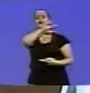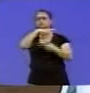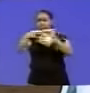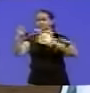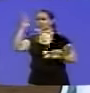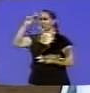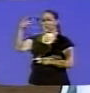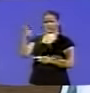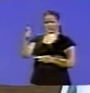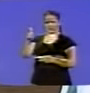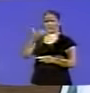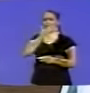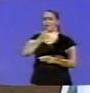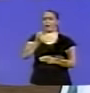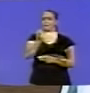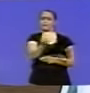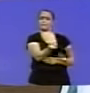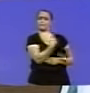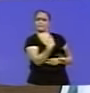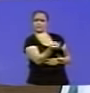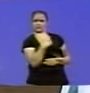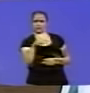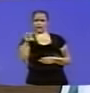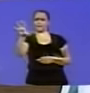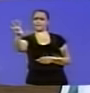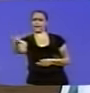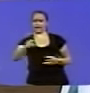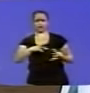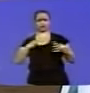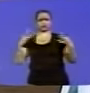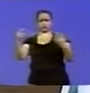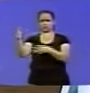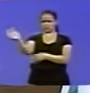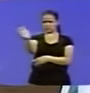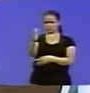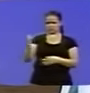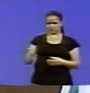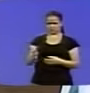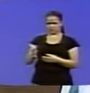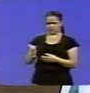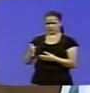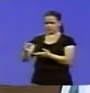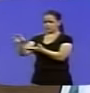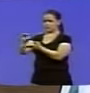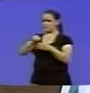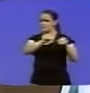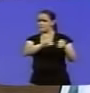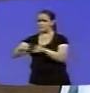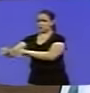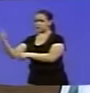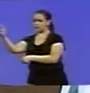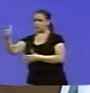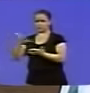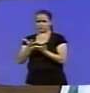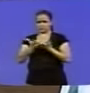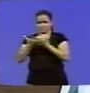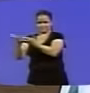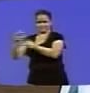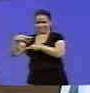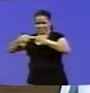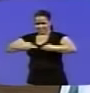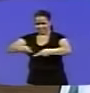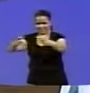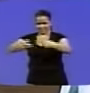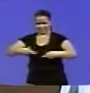um anzol, puxa os peixes com a rede varredoura e recolhe-os na outra rede. Com isso, alegra-se e